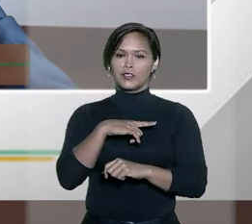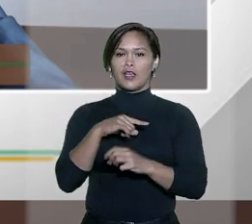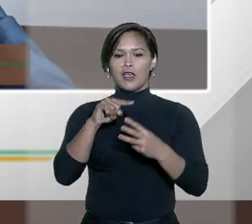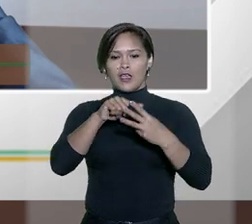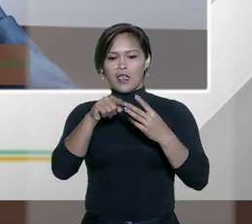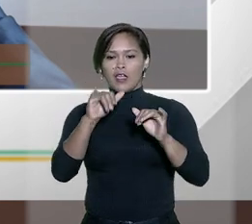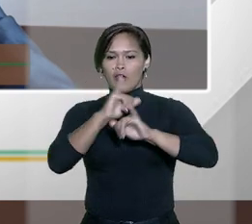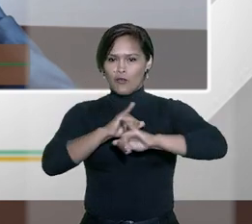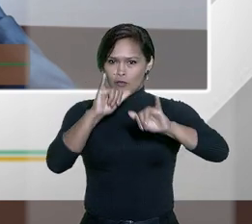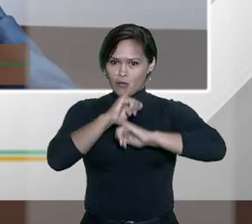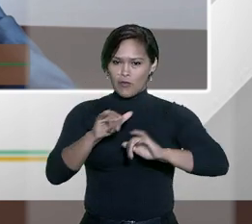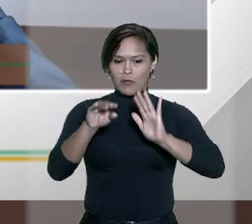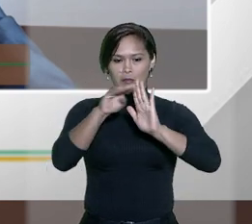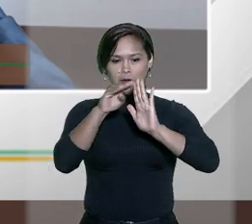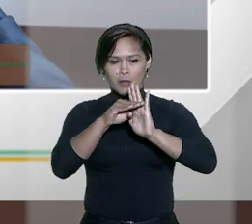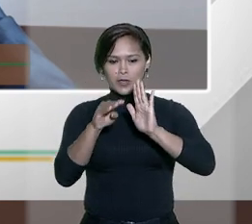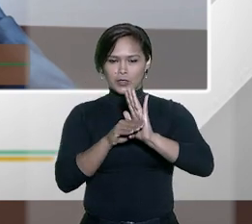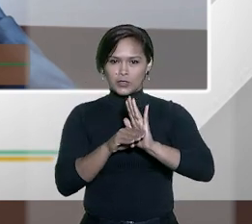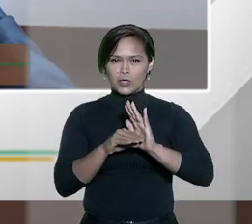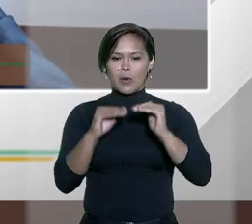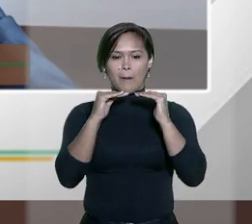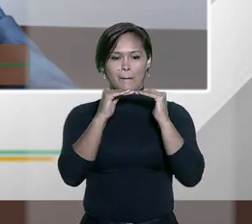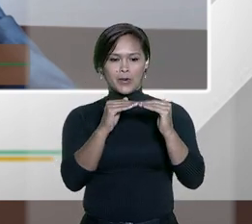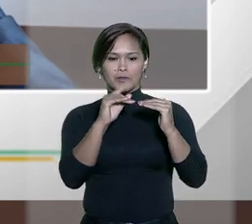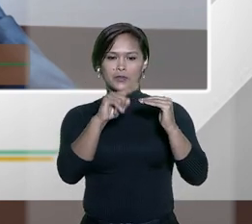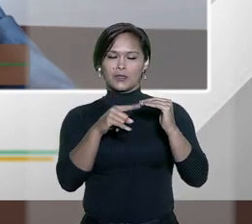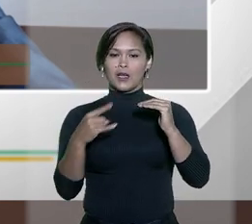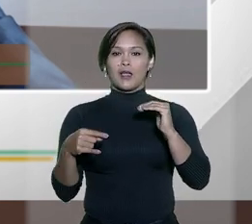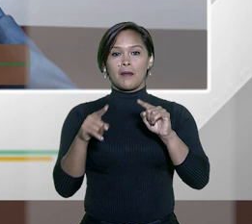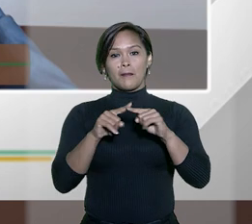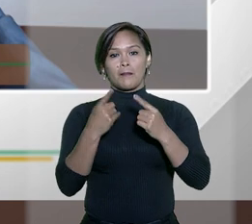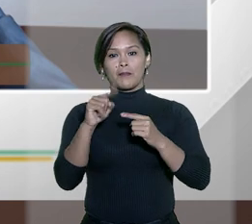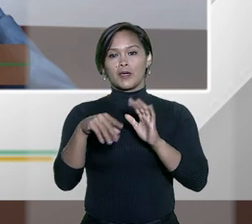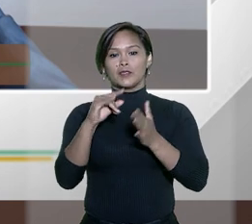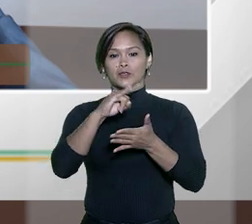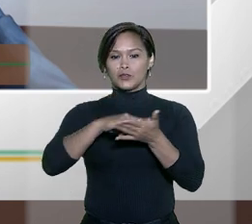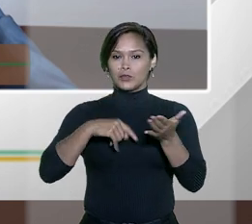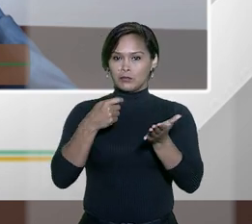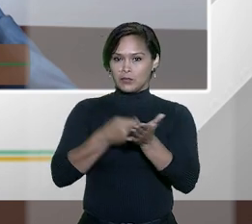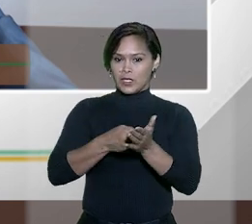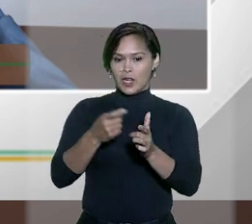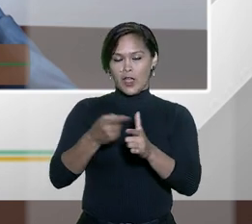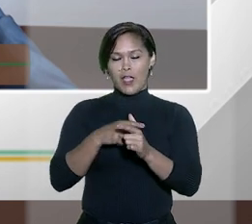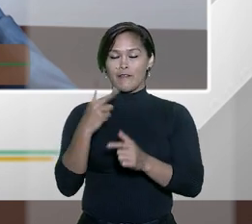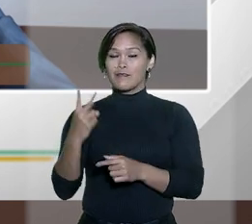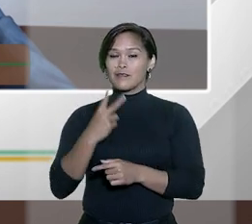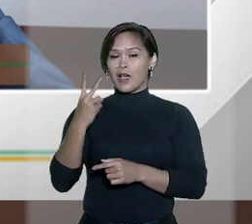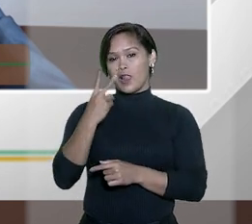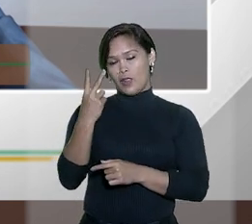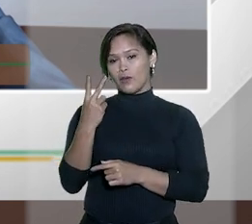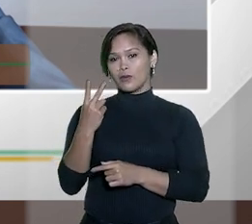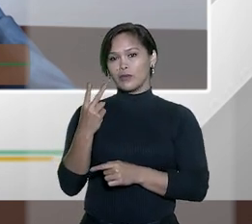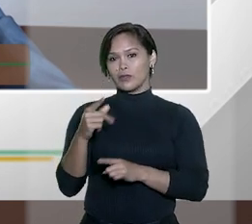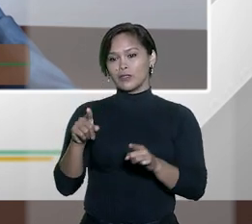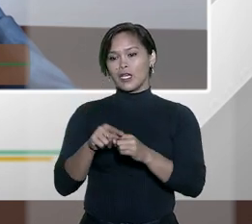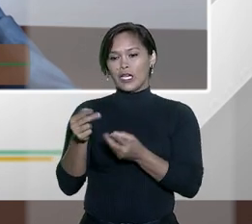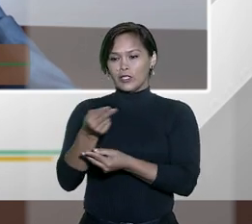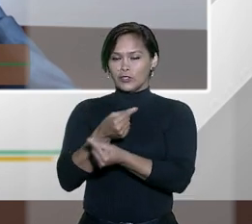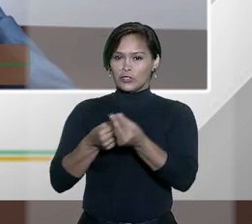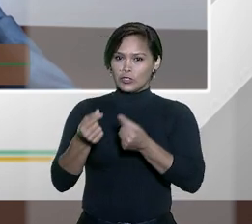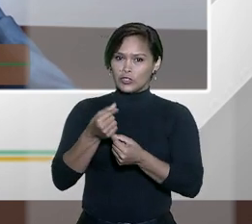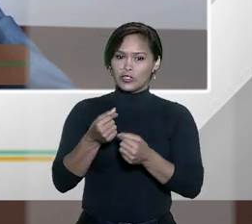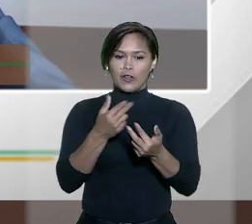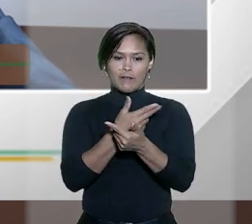enfim, uma série de portais e assim por diante, mas os precatórios eles envolvem valores, né, envolvem